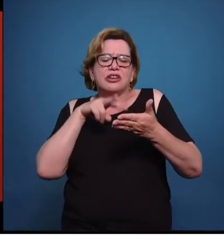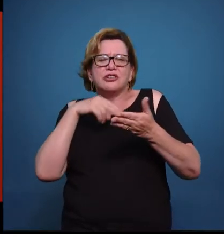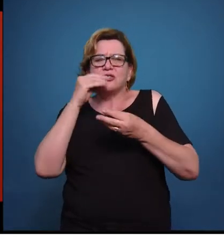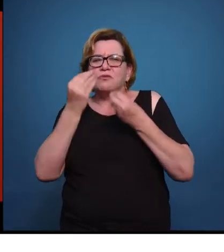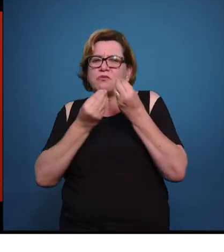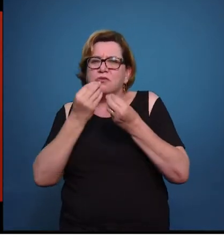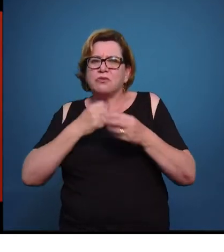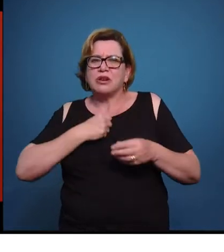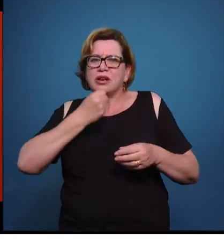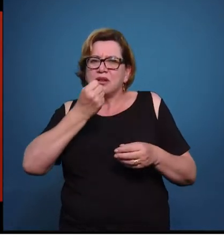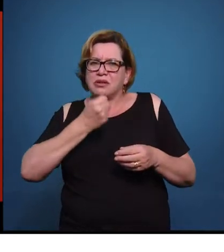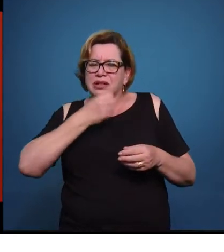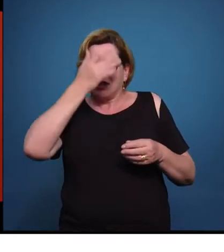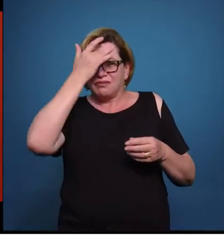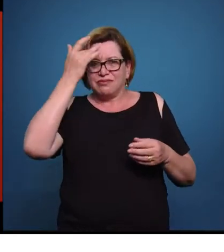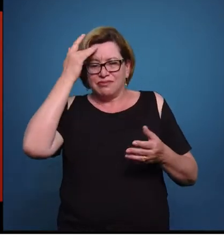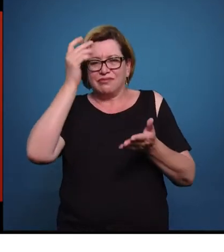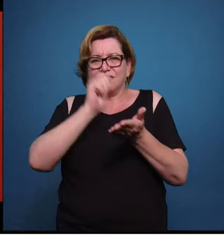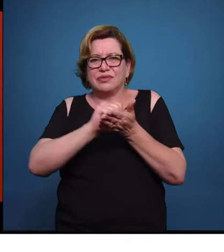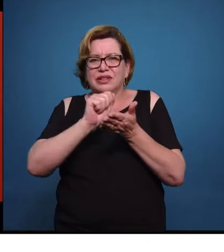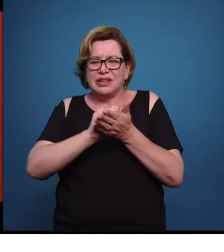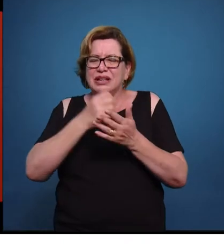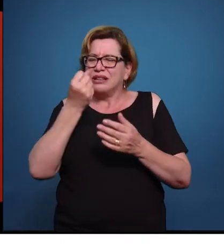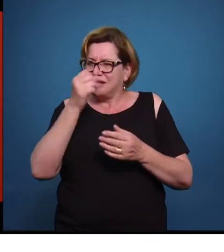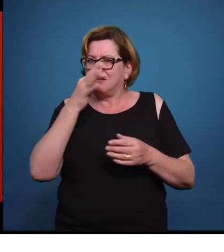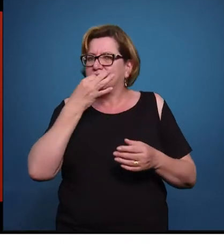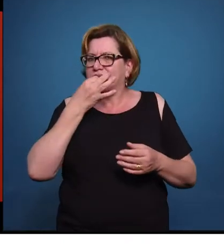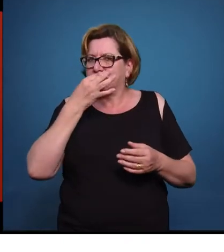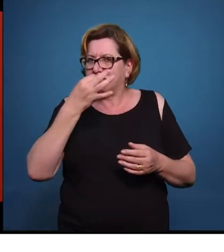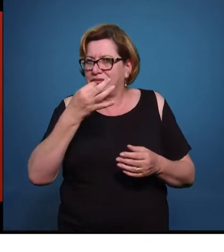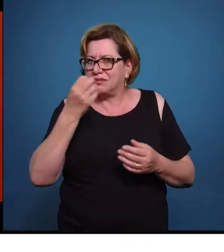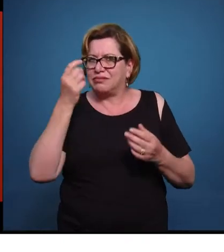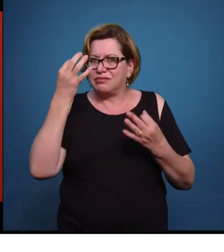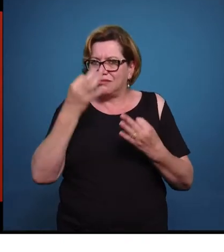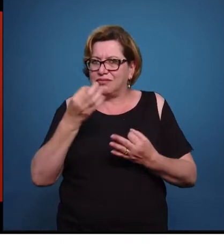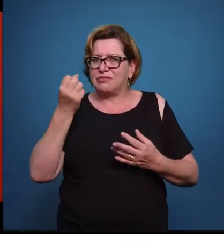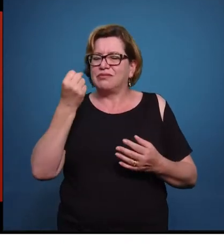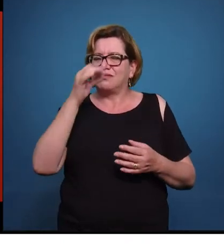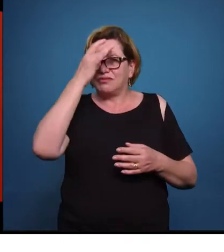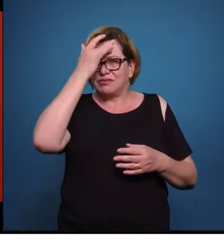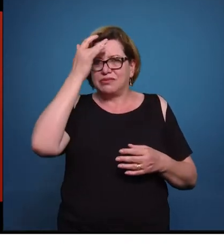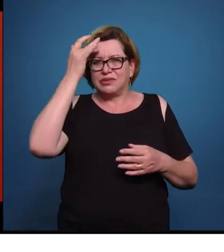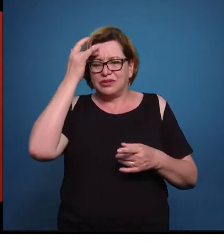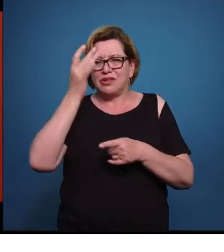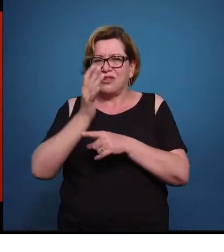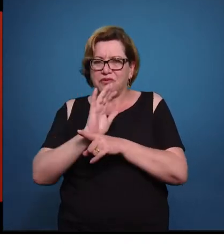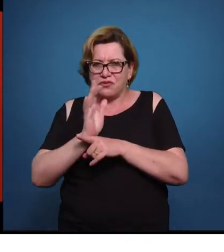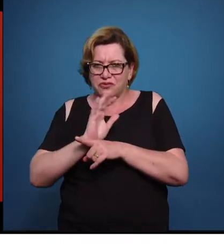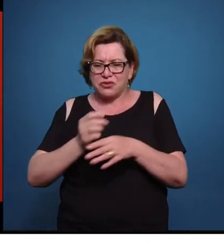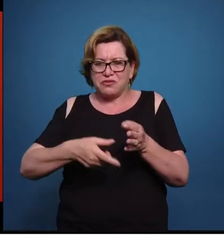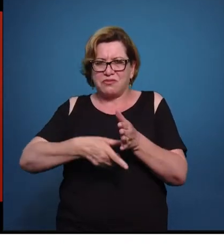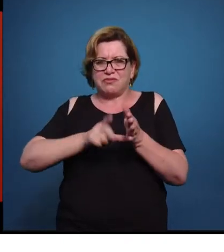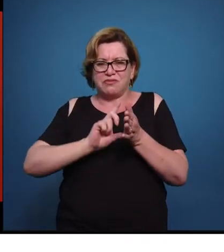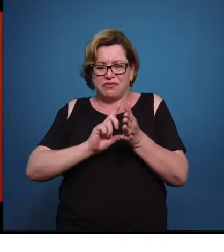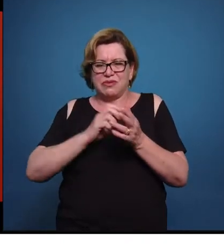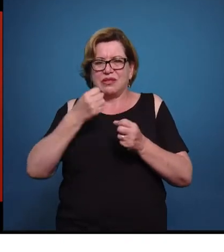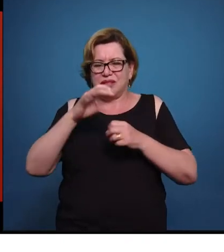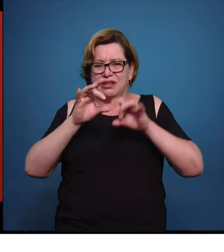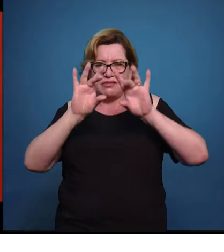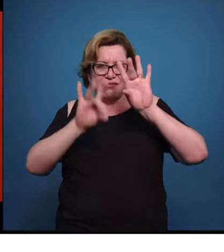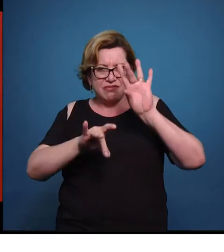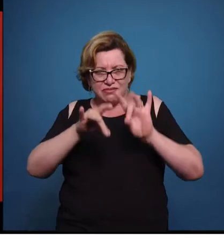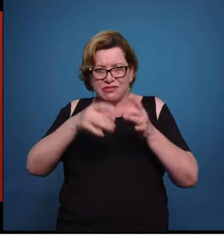escreve? Se ele sabe do que está falando? Se ele viu um filme antes, por exemplo, no caso do cinema, se ele viu a peça